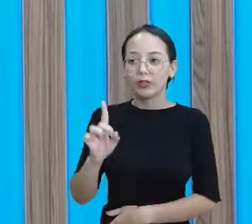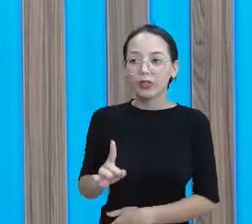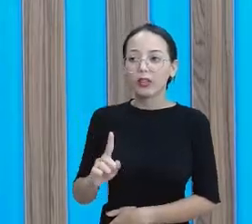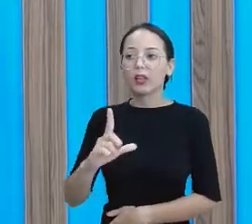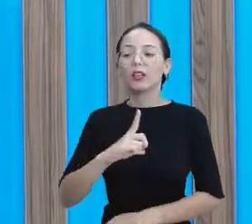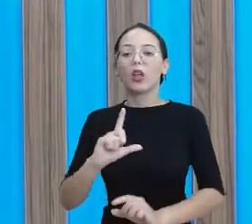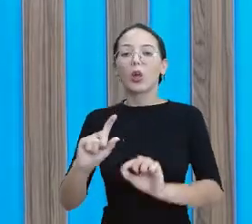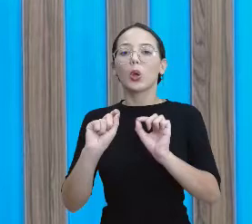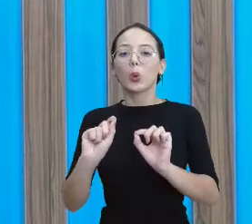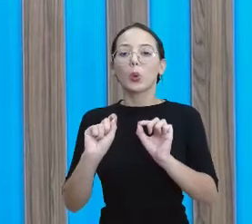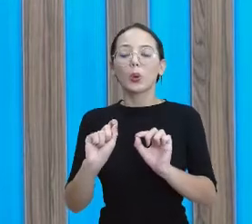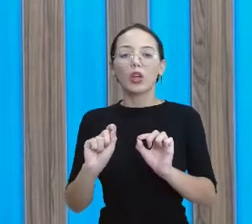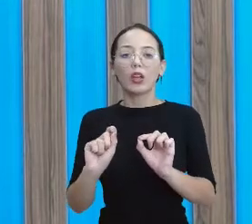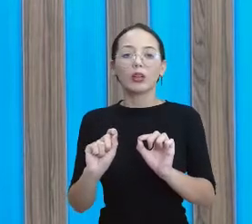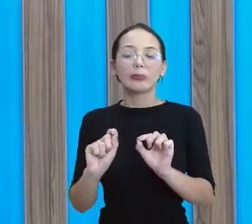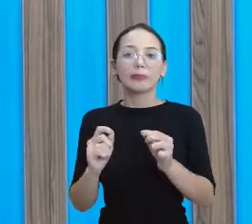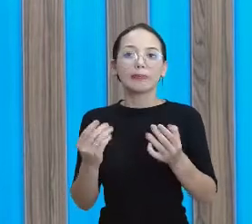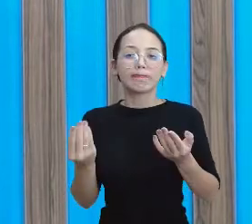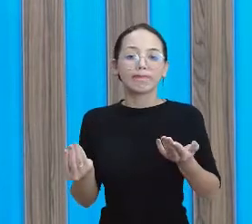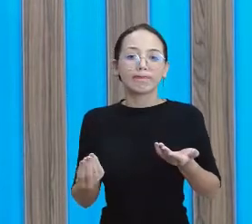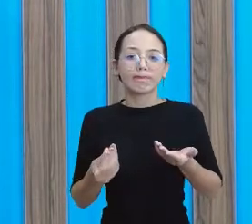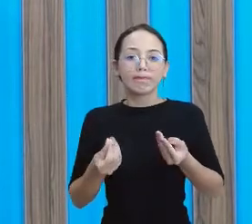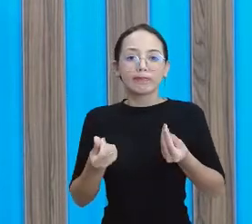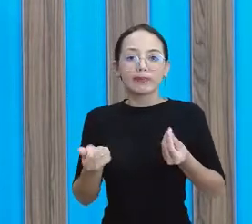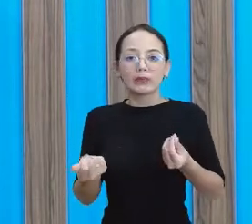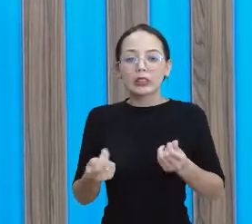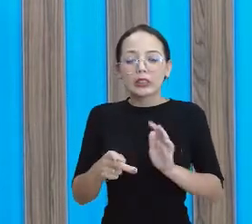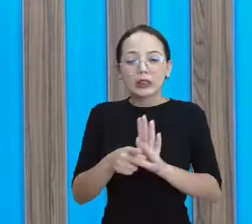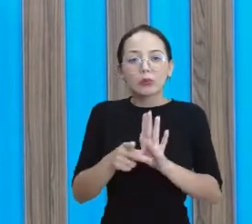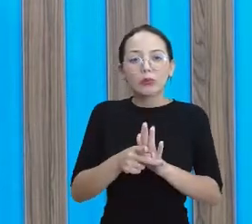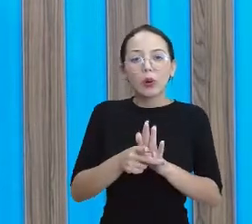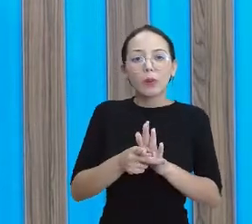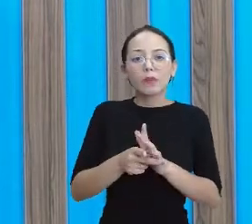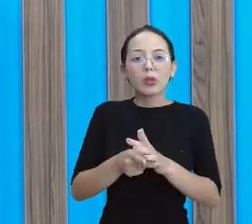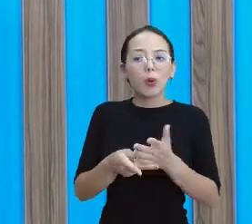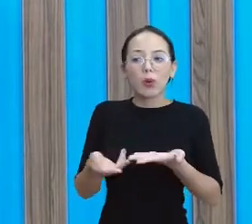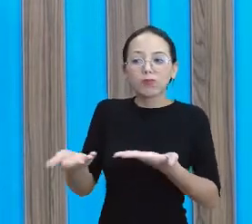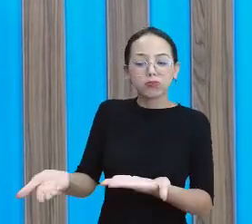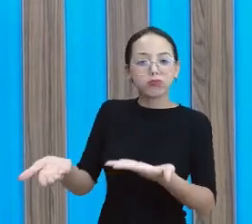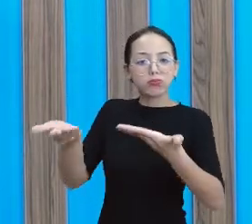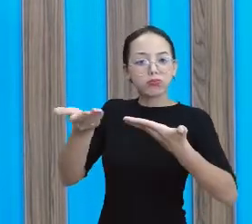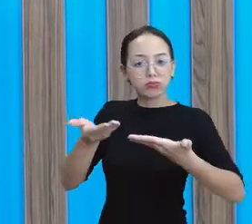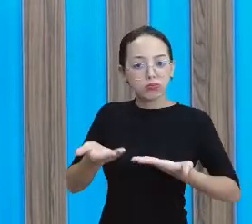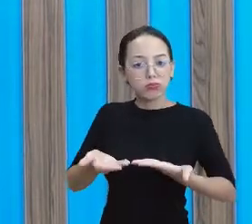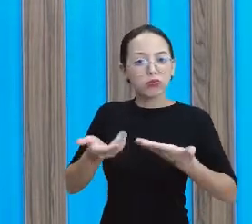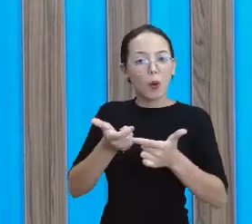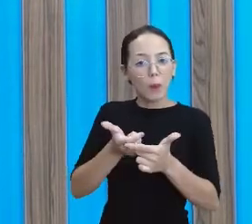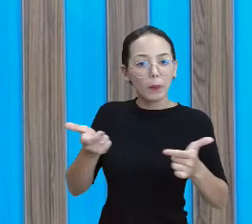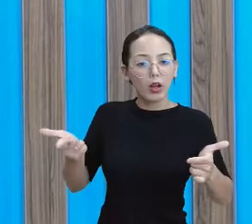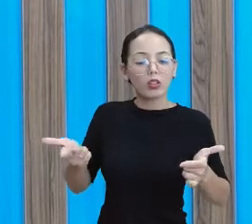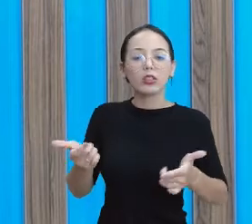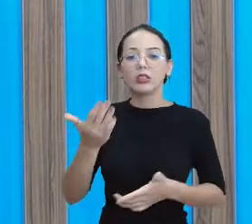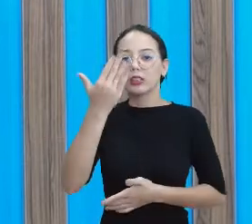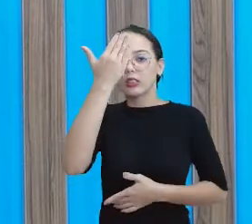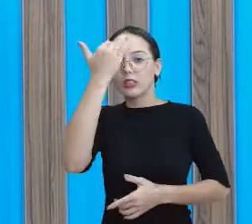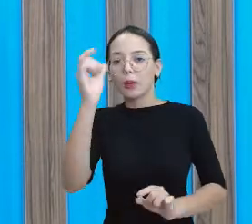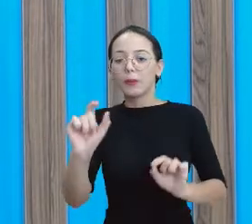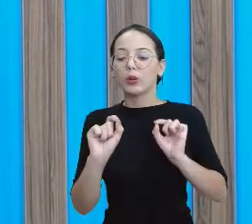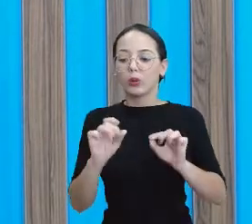eles têm uma extrema propensão, e eles têm uma receptividade muito grande. A gente sabe que